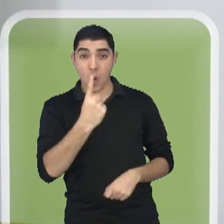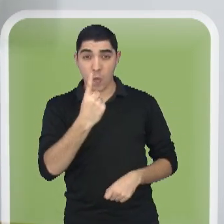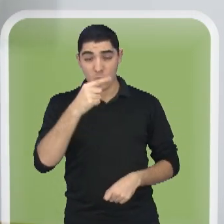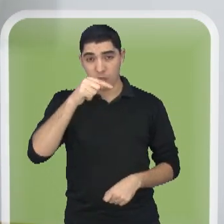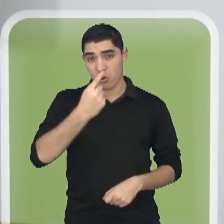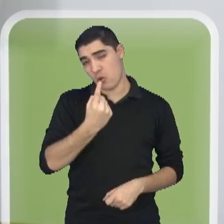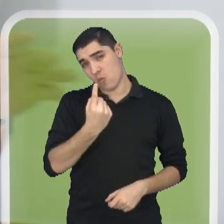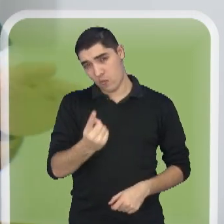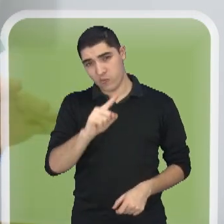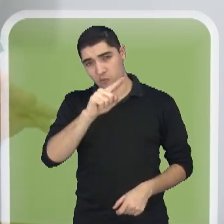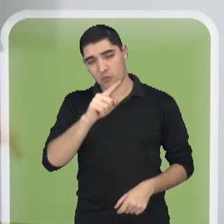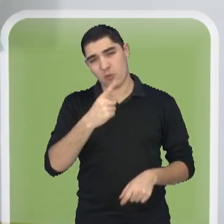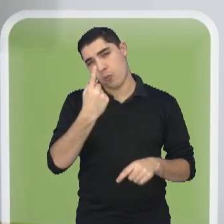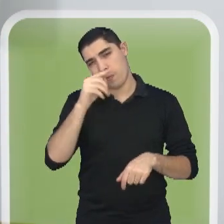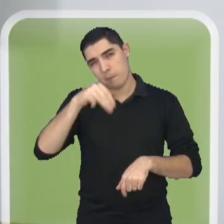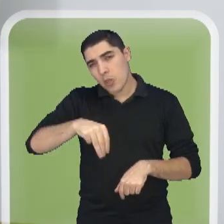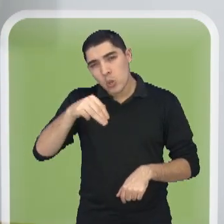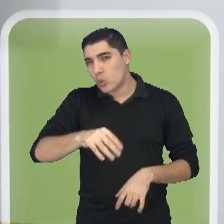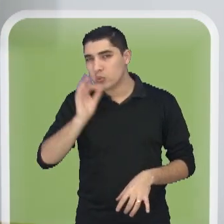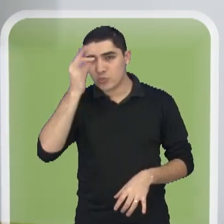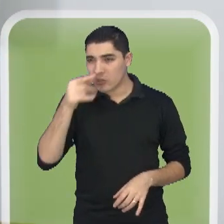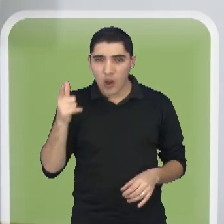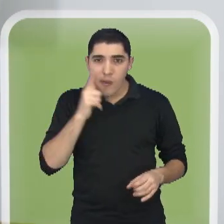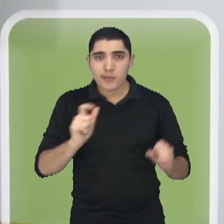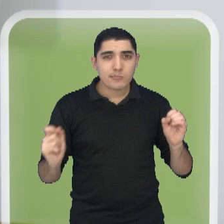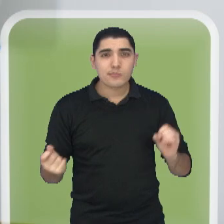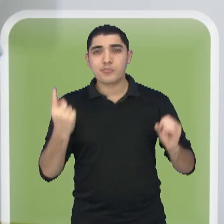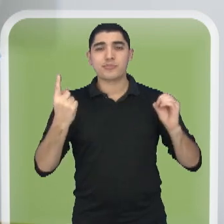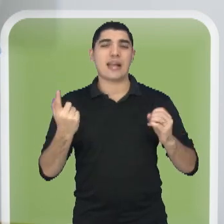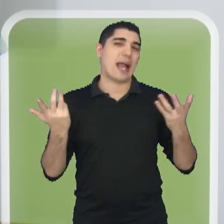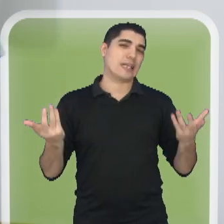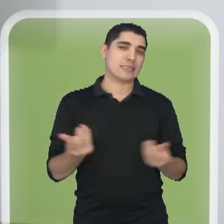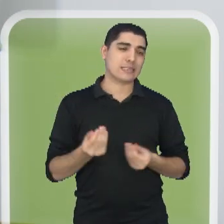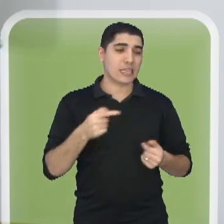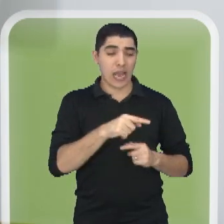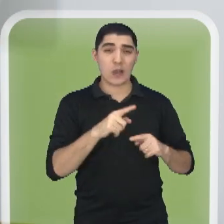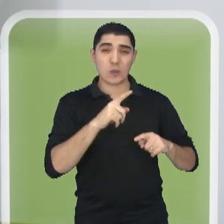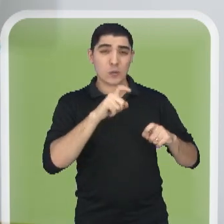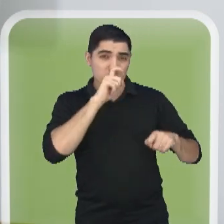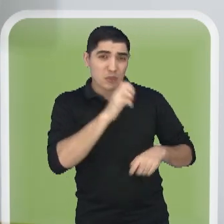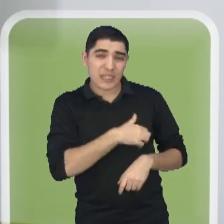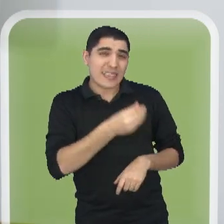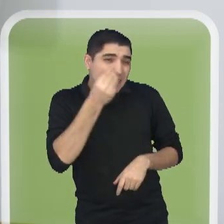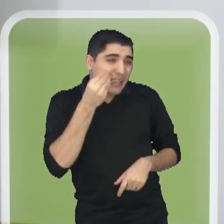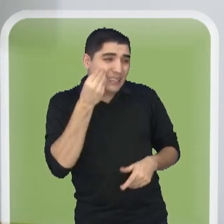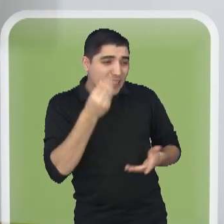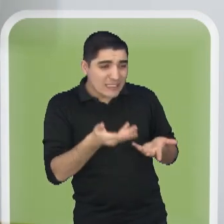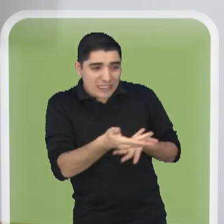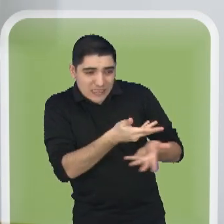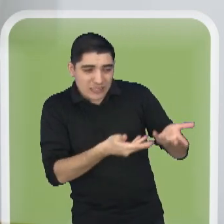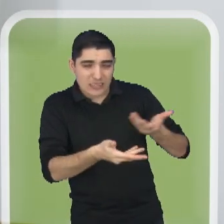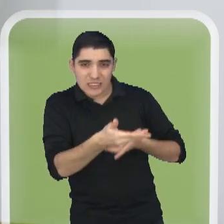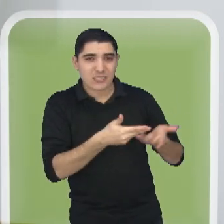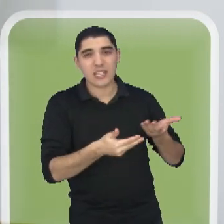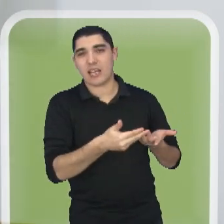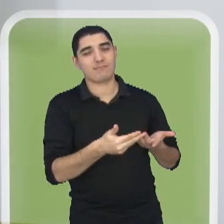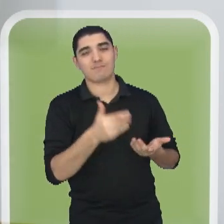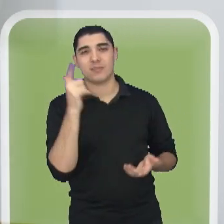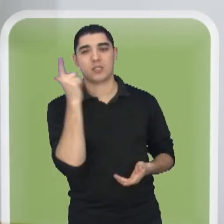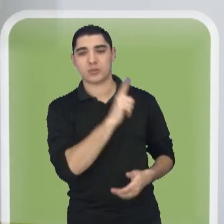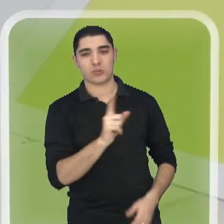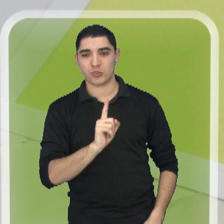vantagem dissolvida praticamente, São José precisou se encaixar, se encontrar, o que acabou não acontecendo durante o